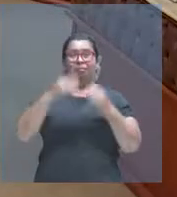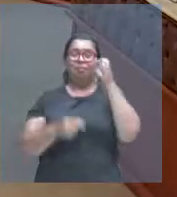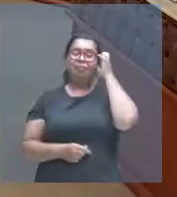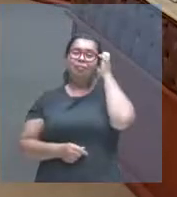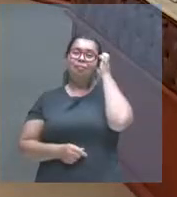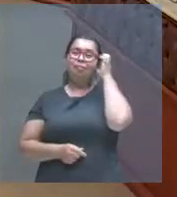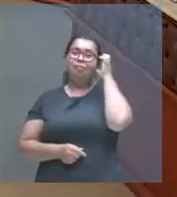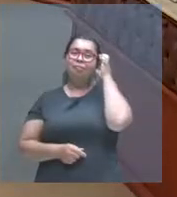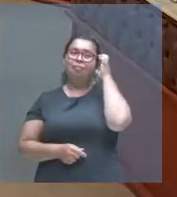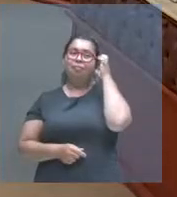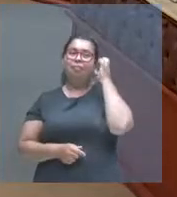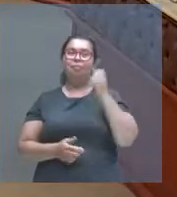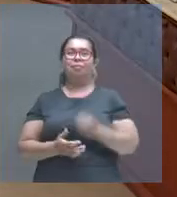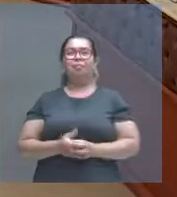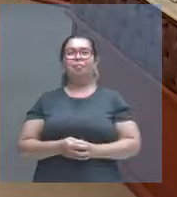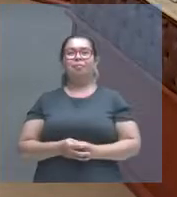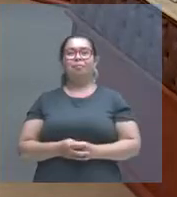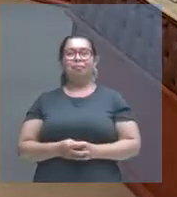Senhor presidente.